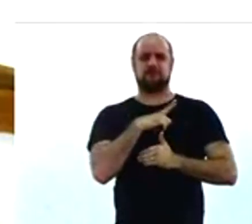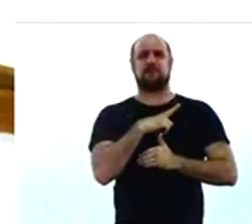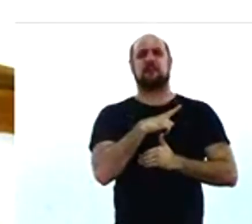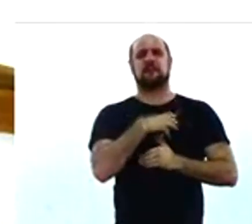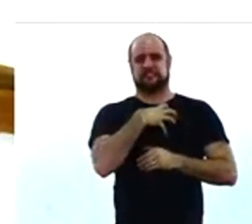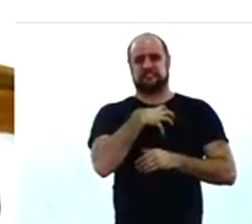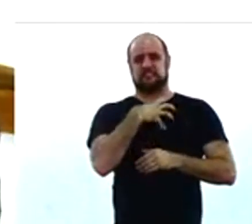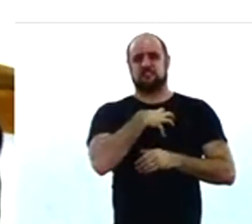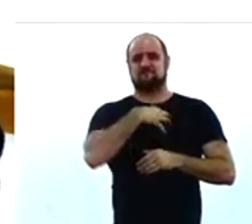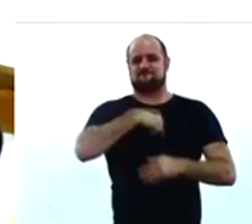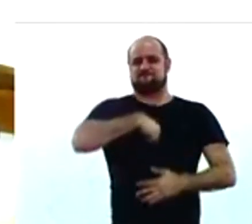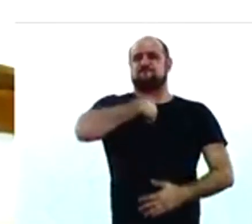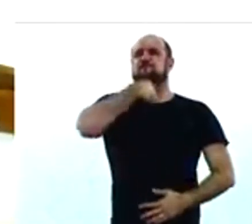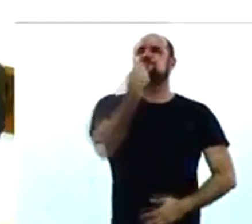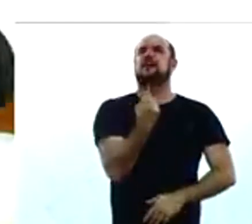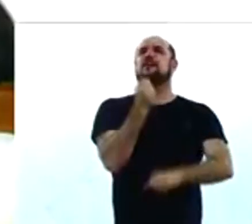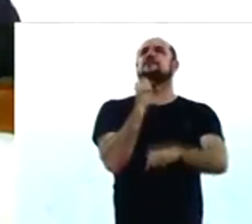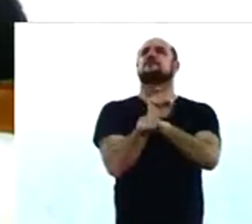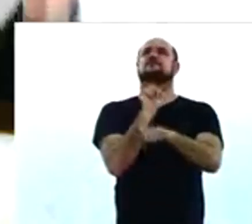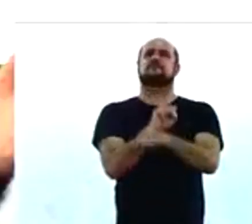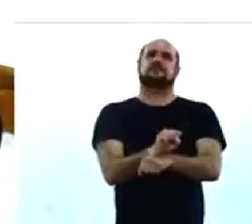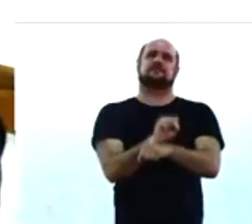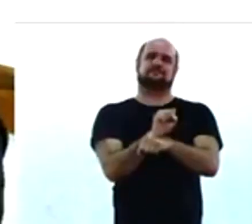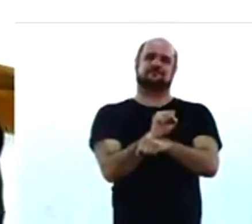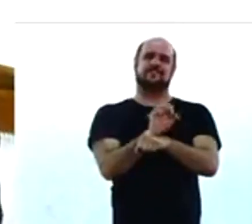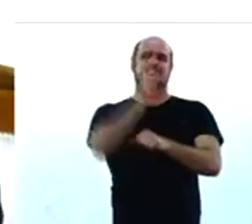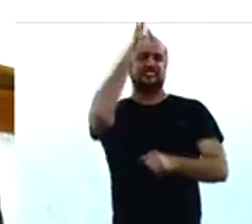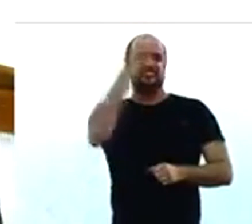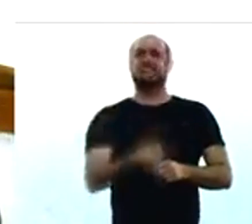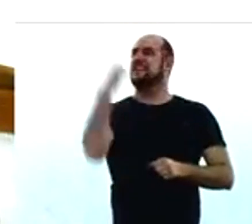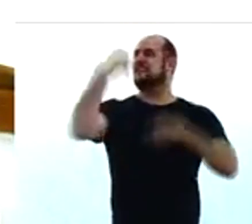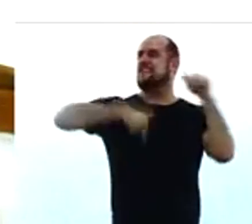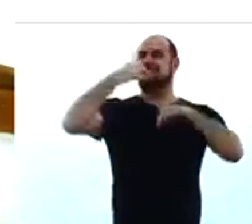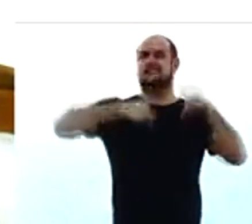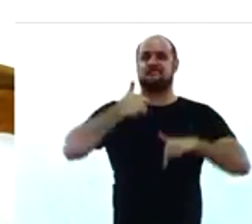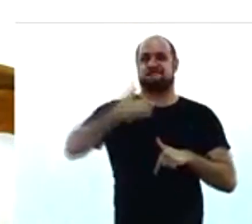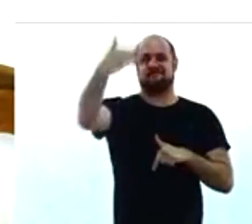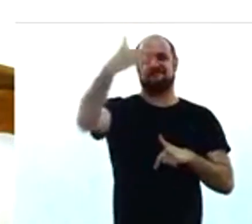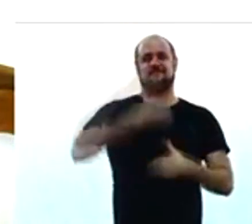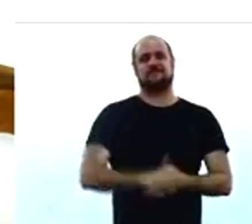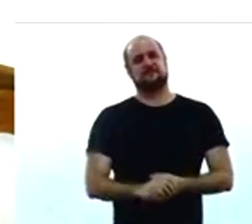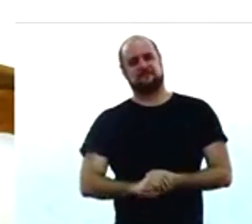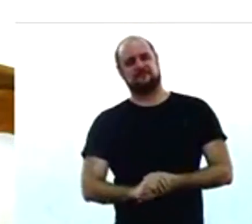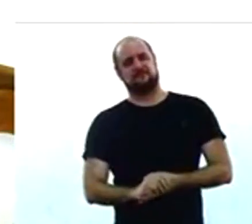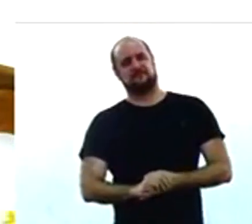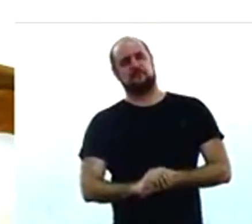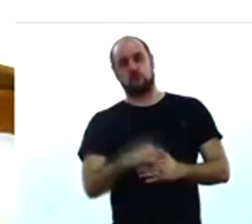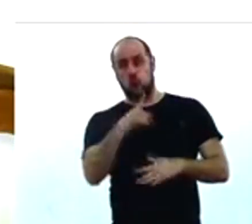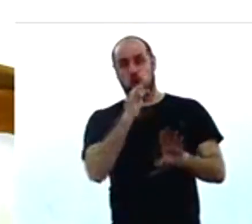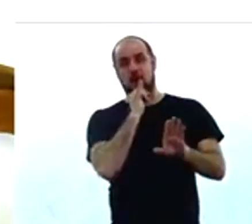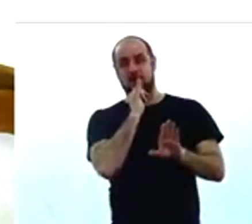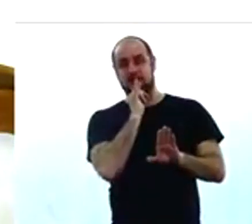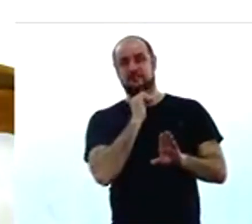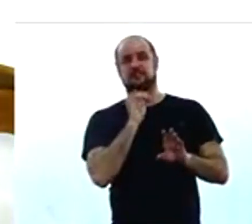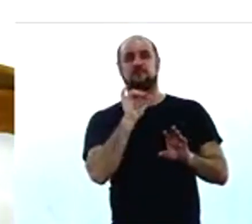prepara para aguardá-lo. É a certeza que Deus está agindo. Novamente uso uma ilustração para mostrar o que é